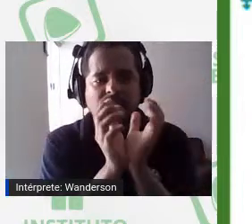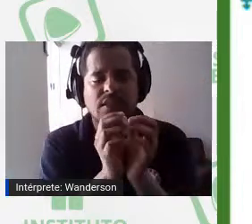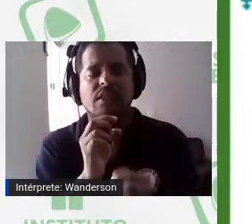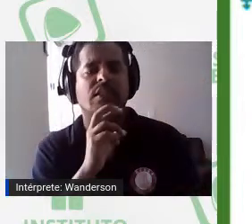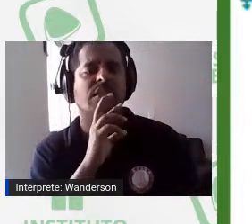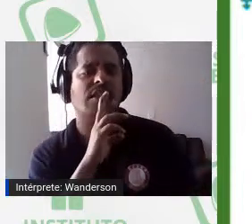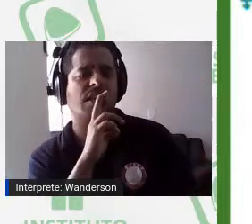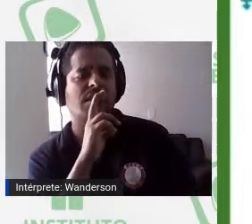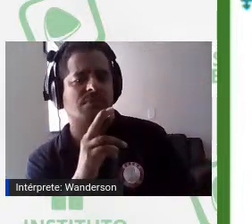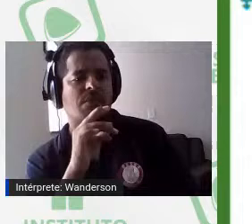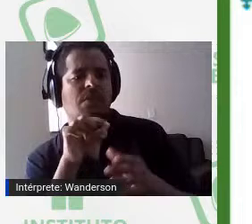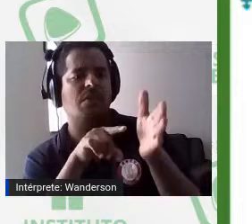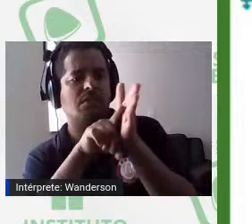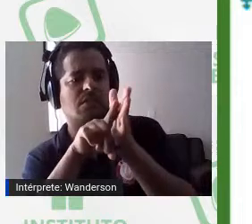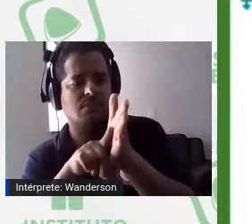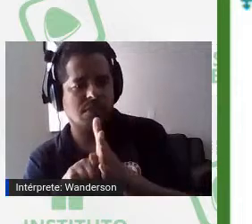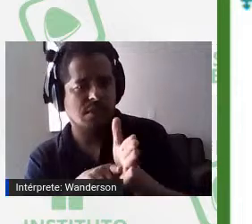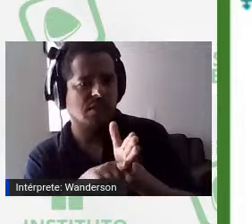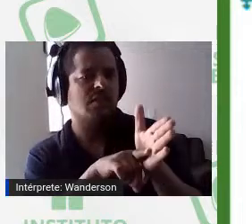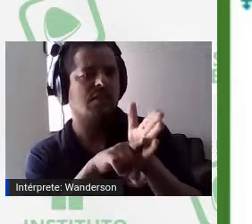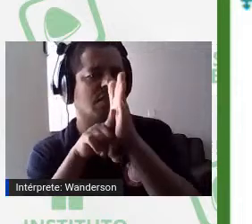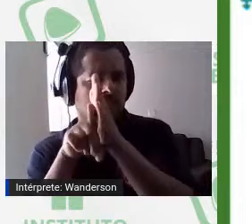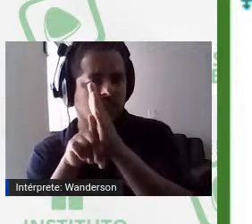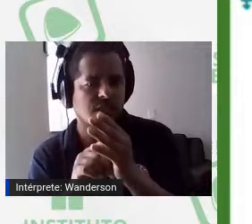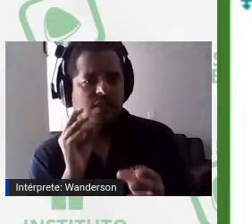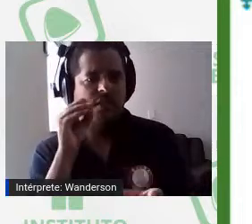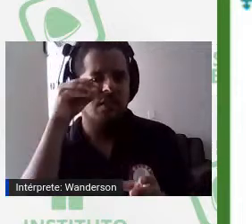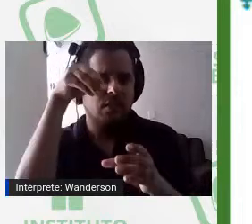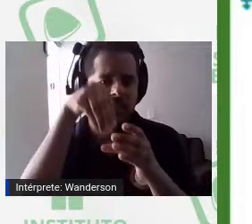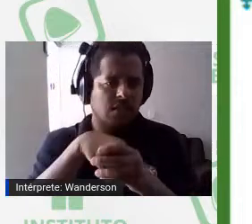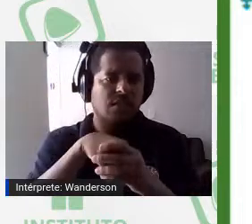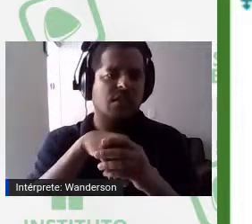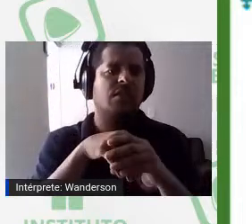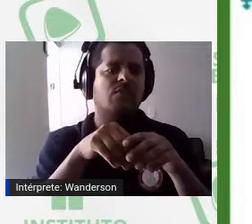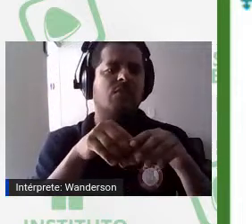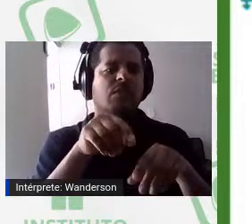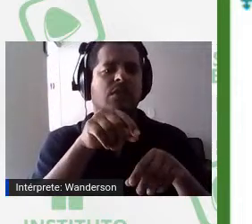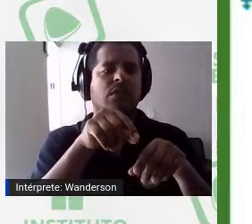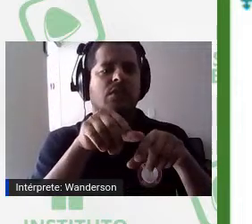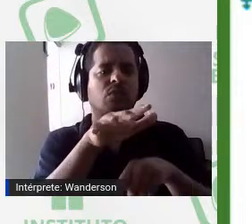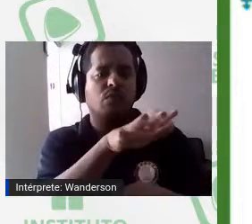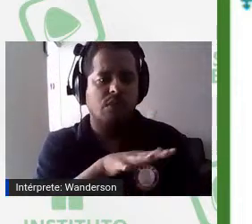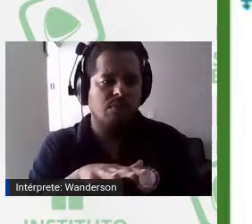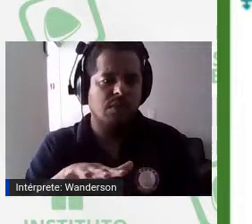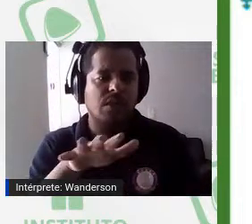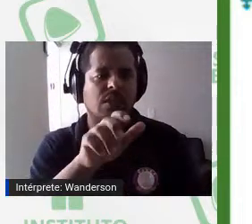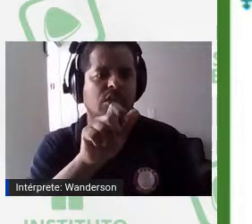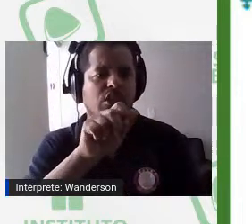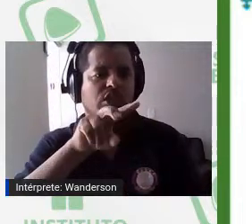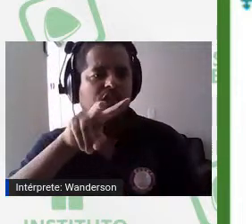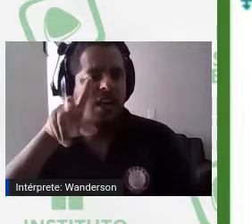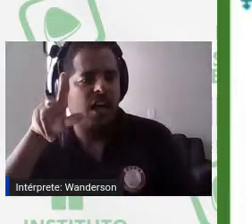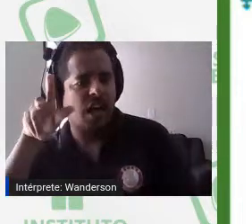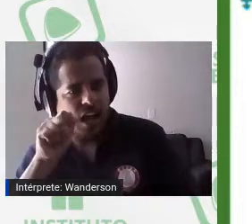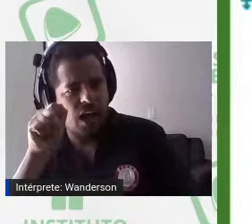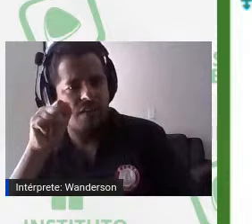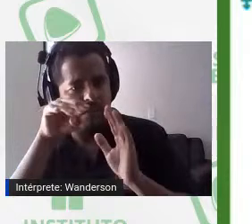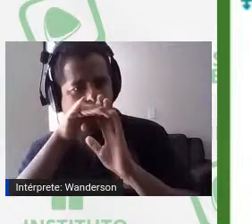algumas pesquisas, as quais realizamos também dentro do ambiente AVA, tá? E aqui podemos verificar nessa